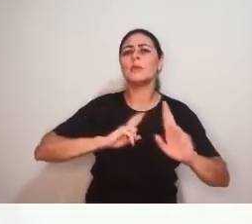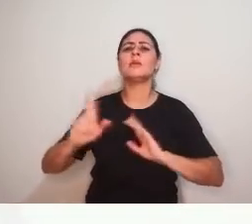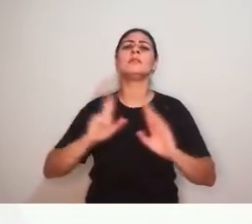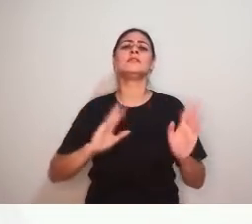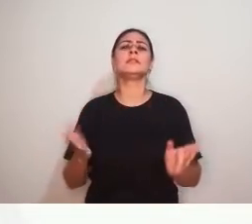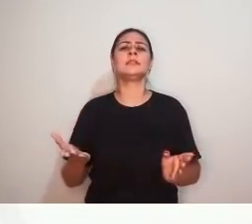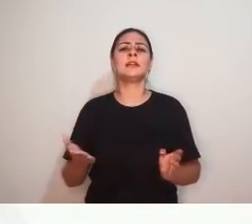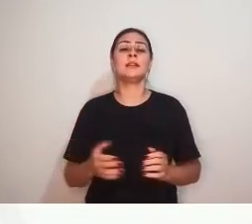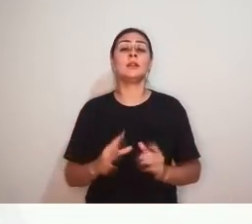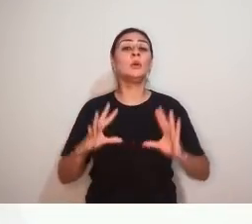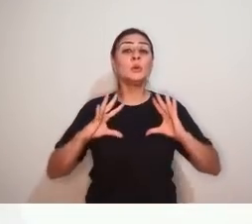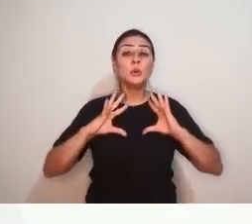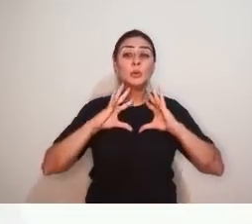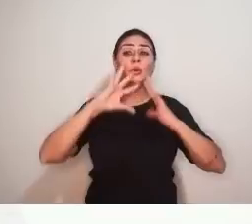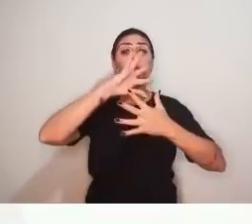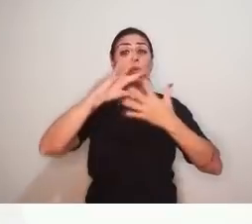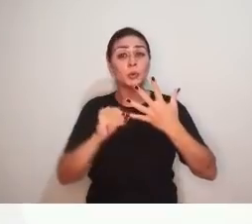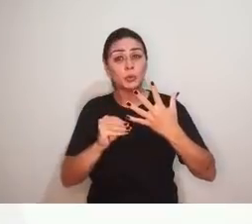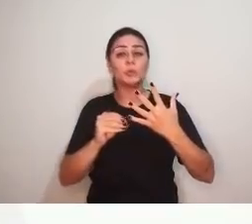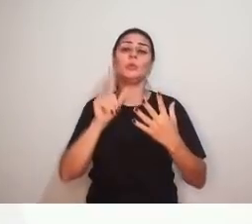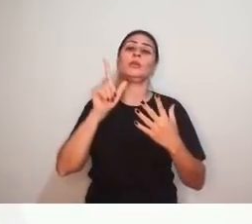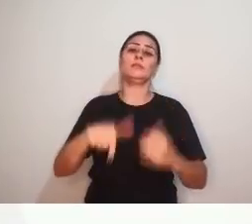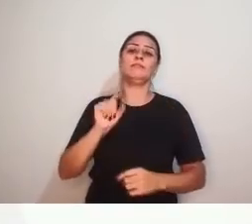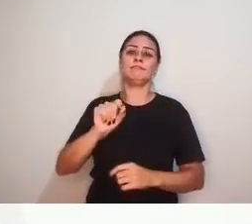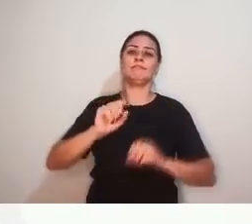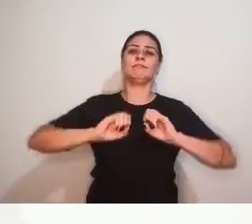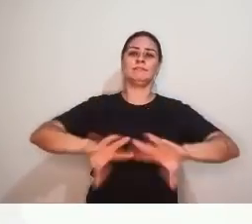catarse. Tudo isso